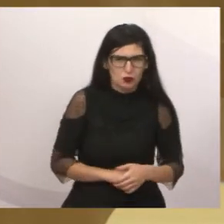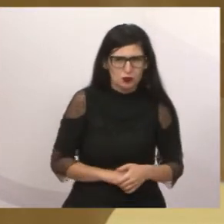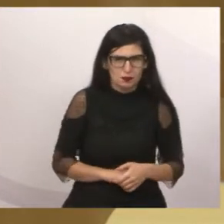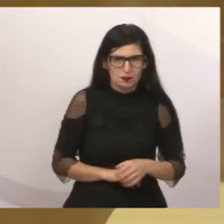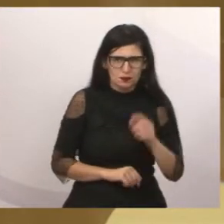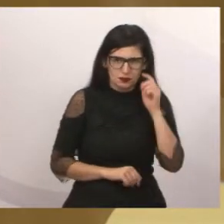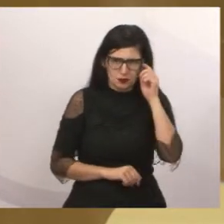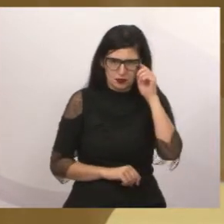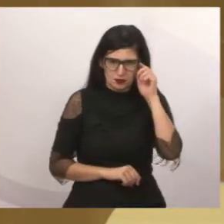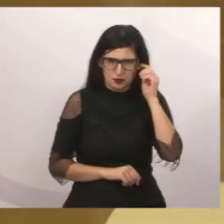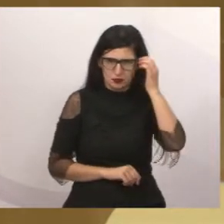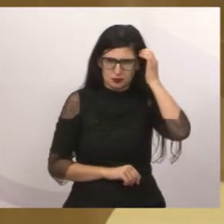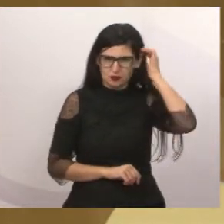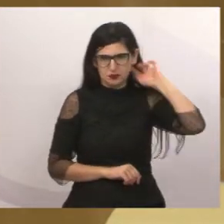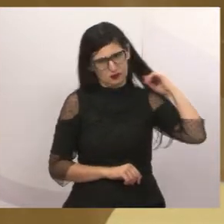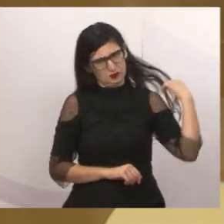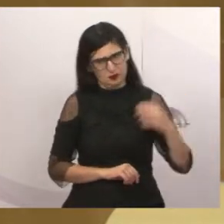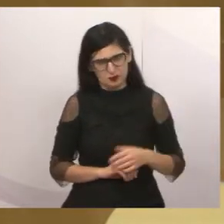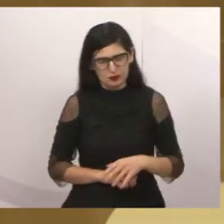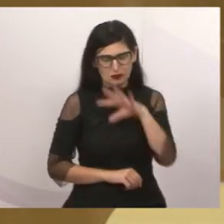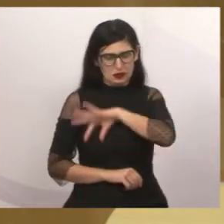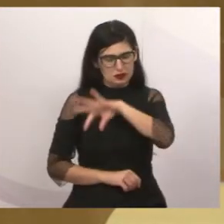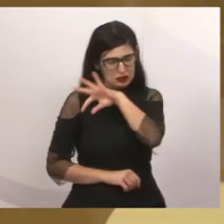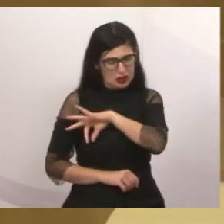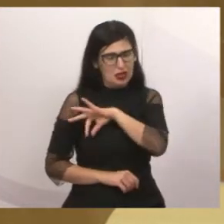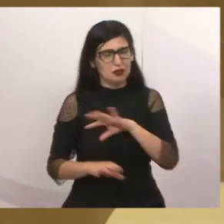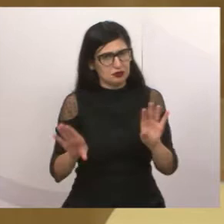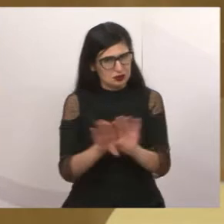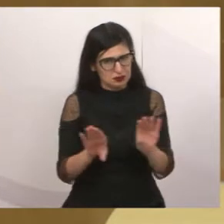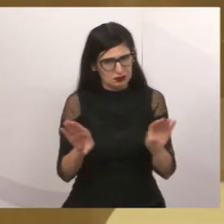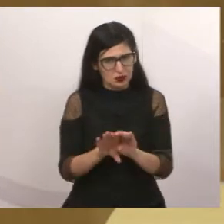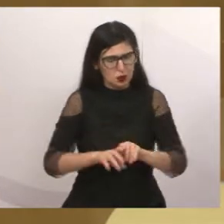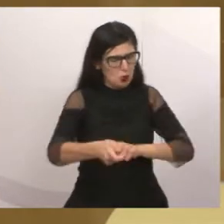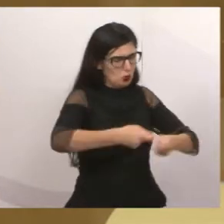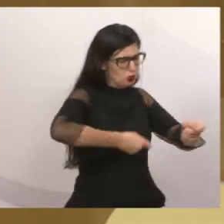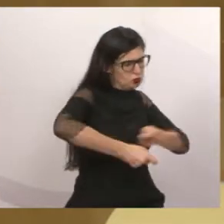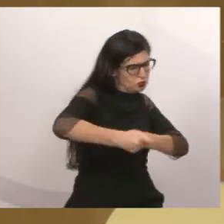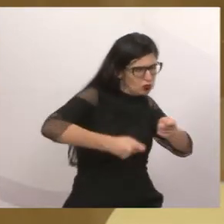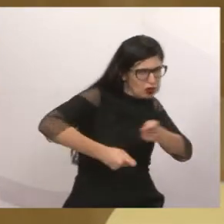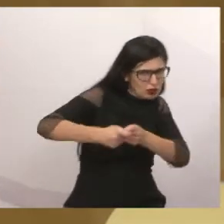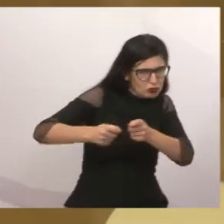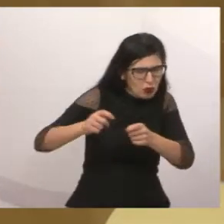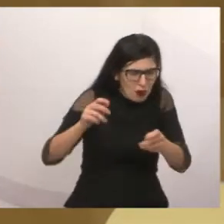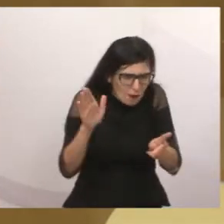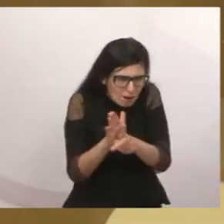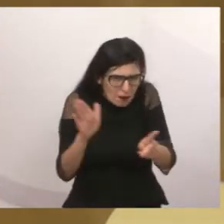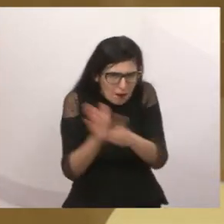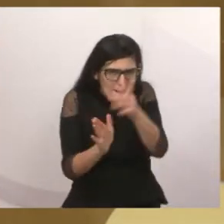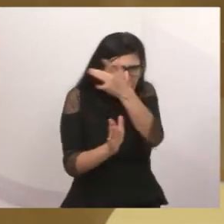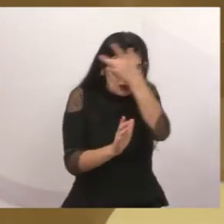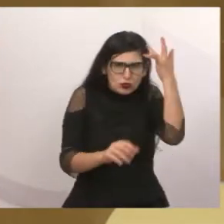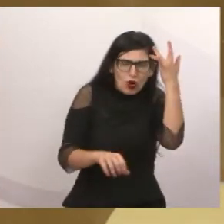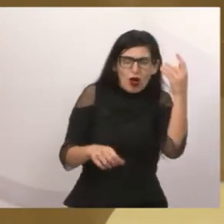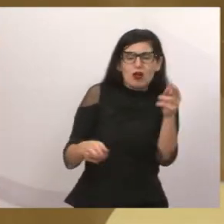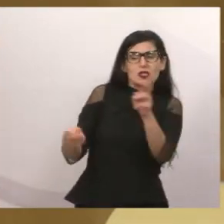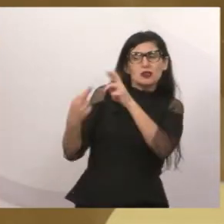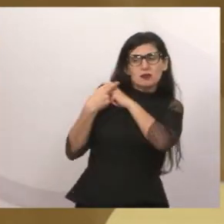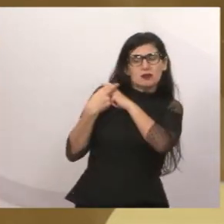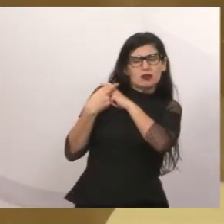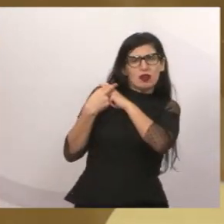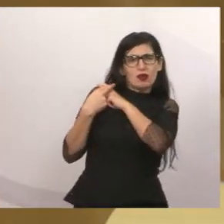e consecutivamente no salário. E controlador interno, a mesma função que vai ter na Prefeitura, vai ter